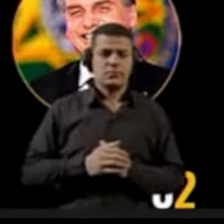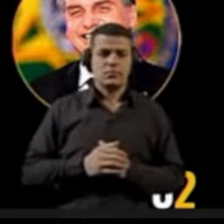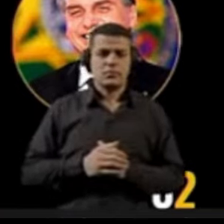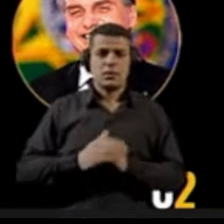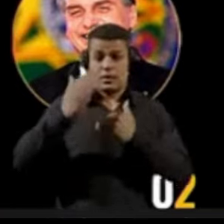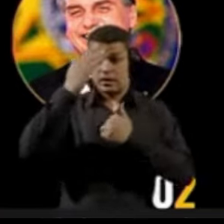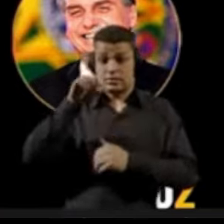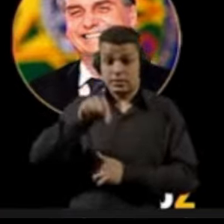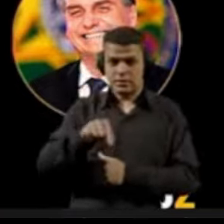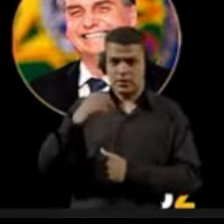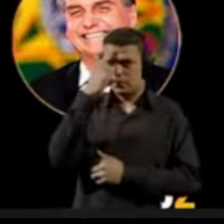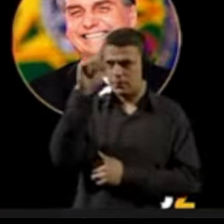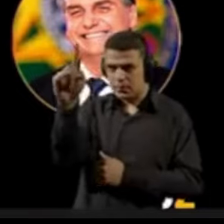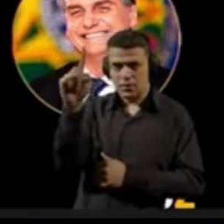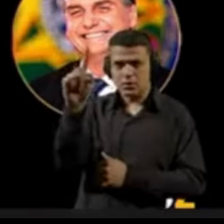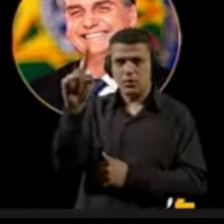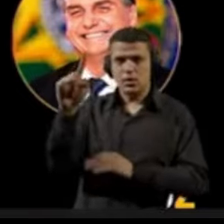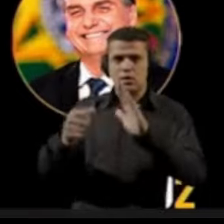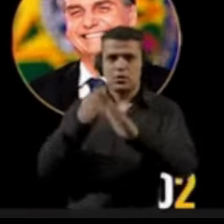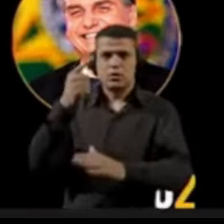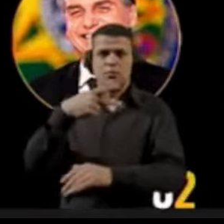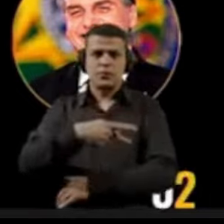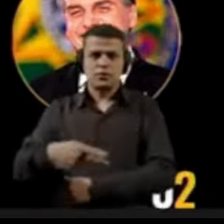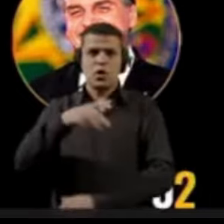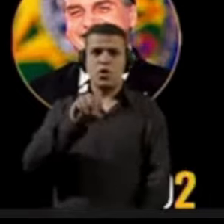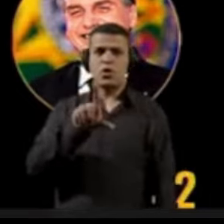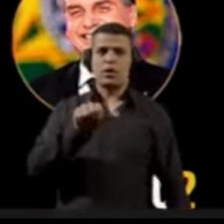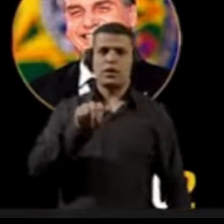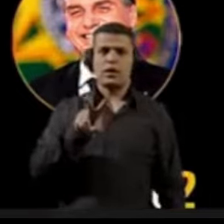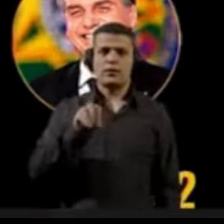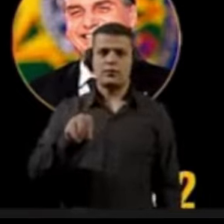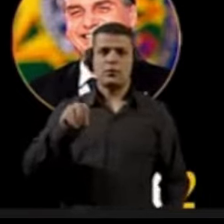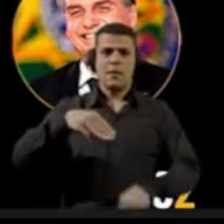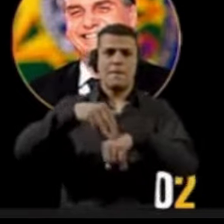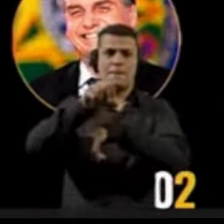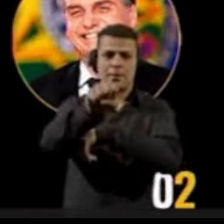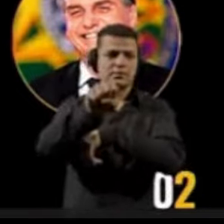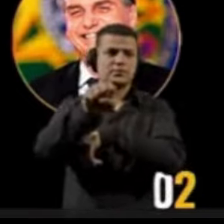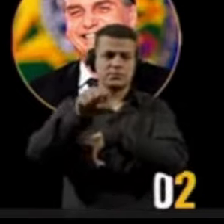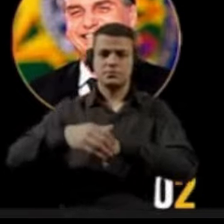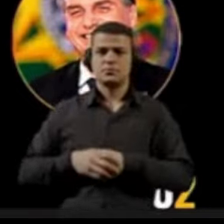aqui, primeiro ao professor Olavo de Carvalho, aqui uma salva de palmas ao nosso grande mestre.